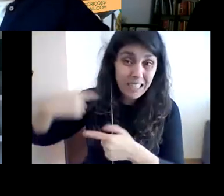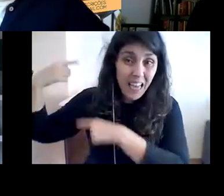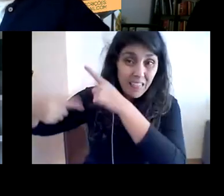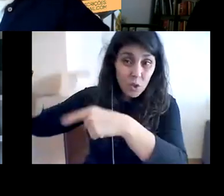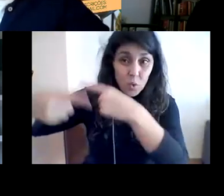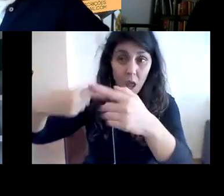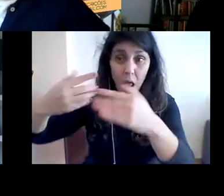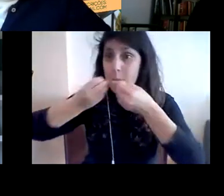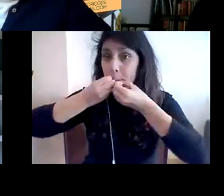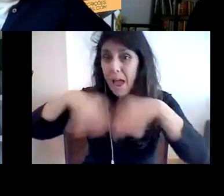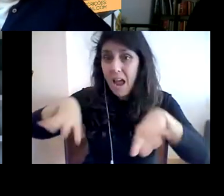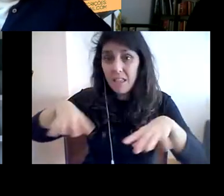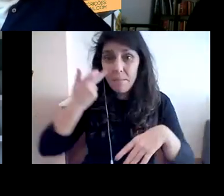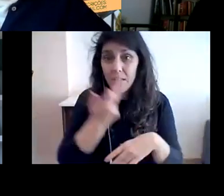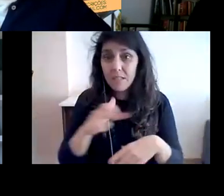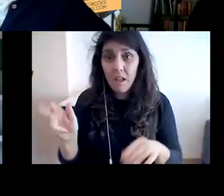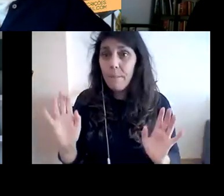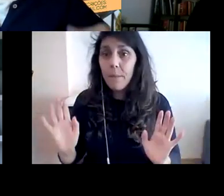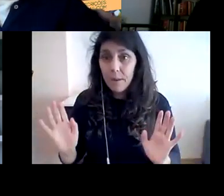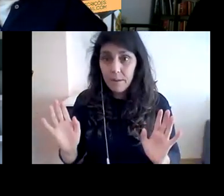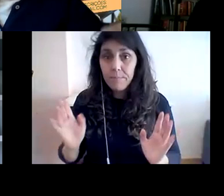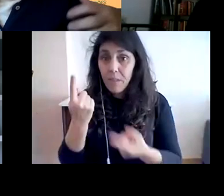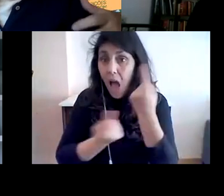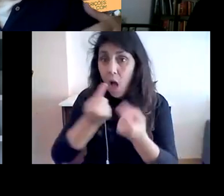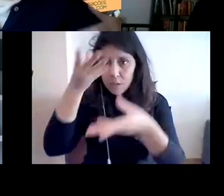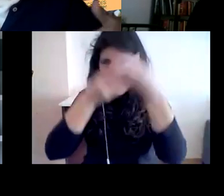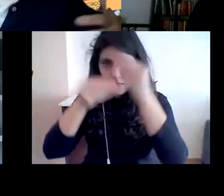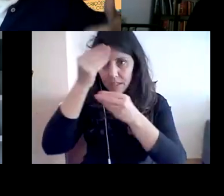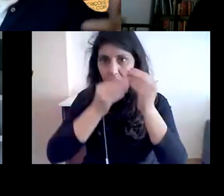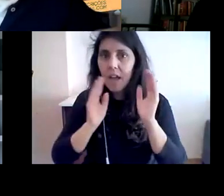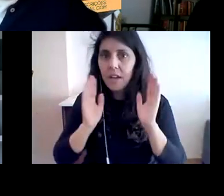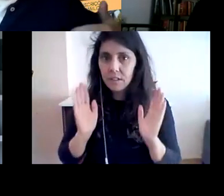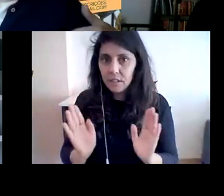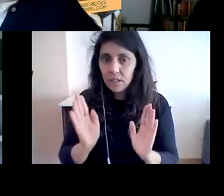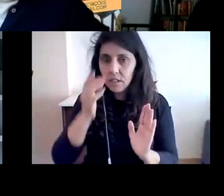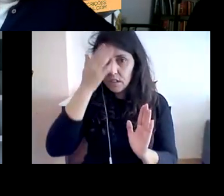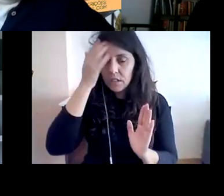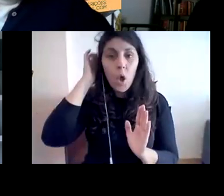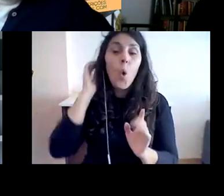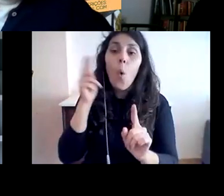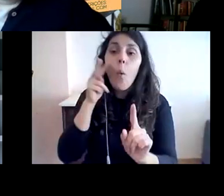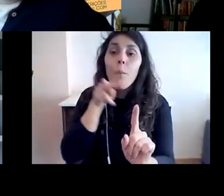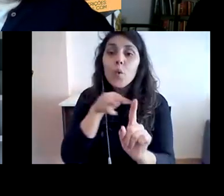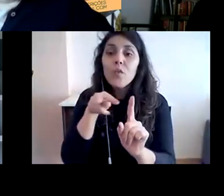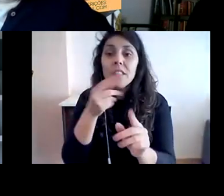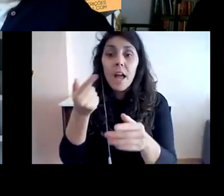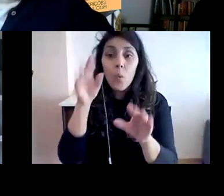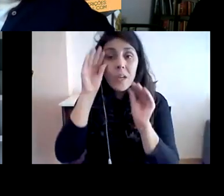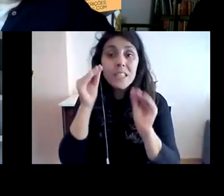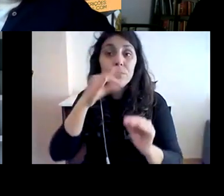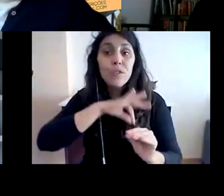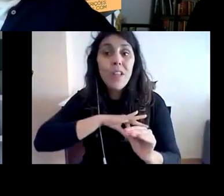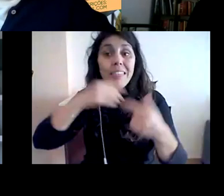desajuste devido a esse imobilismo que, do ponto de vista da oferta que o próprio ensino